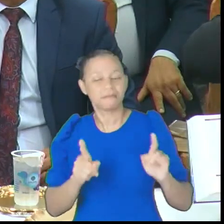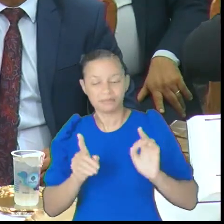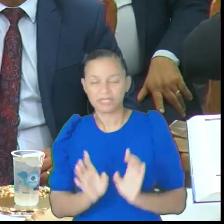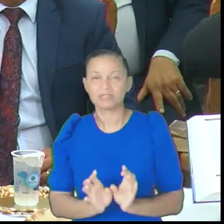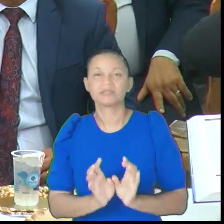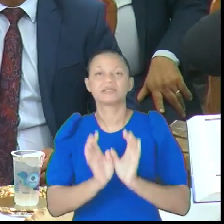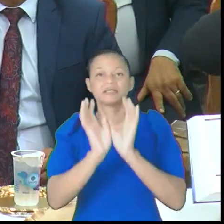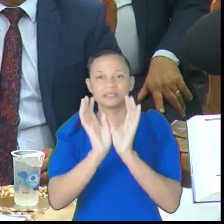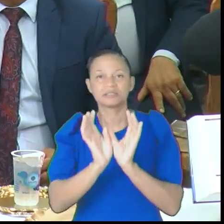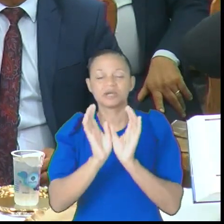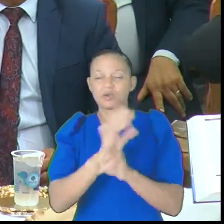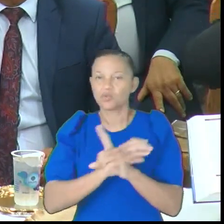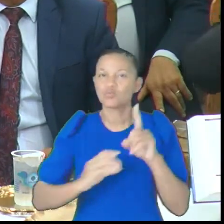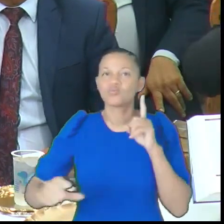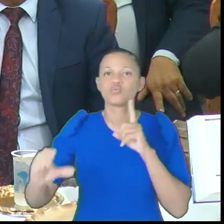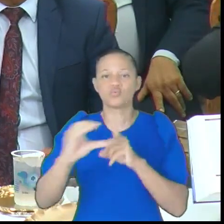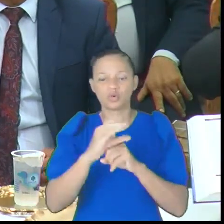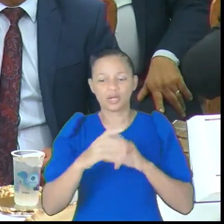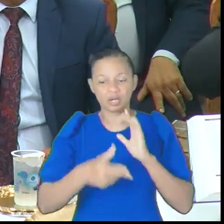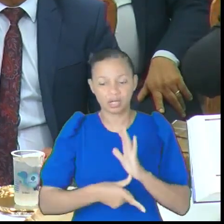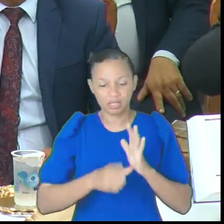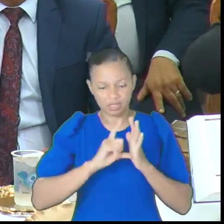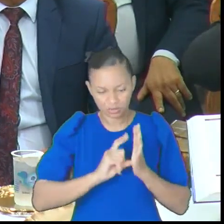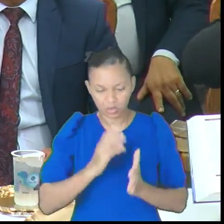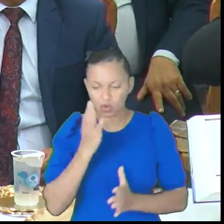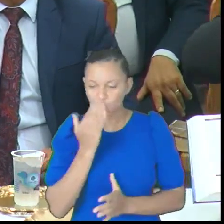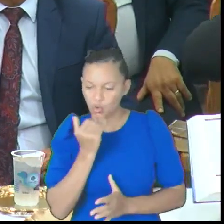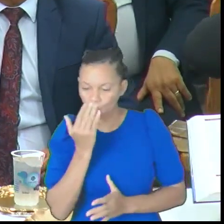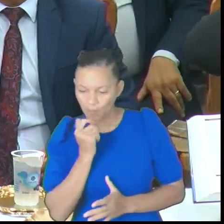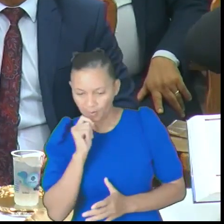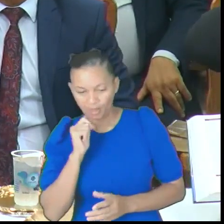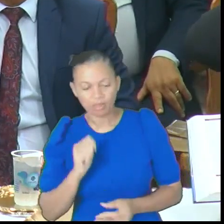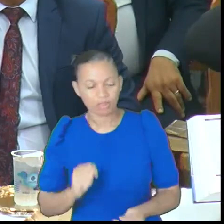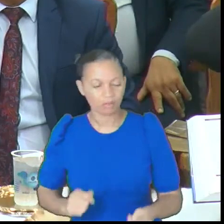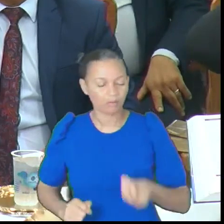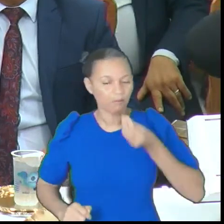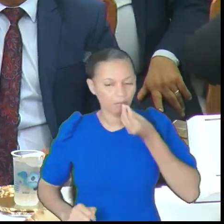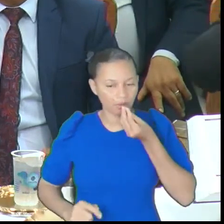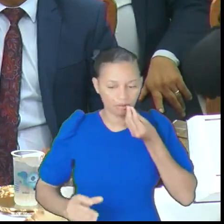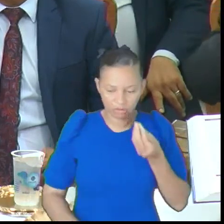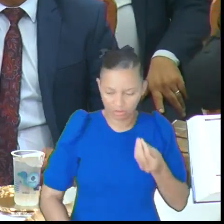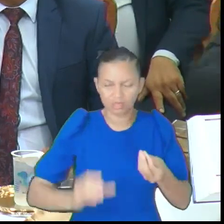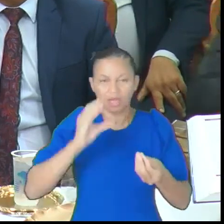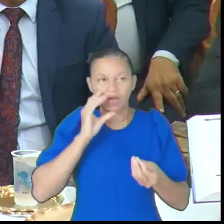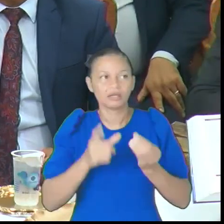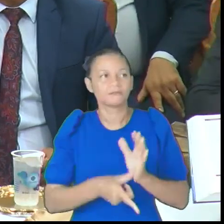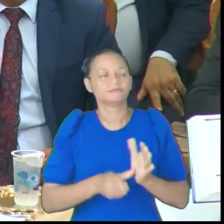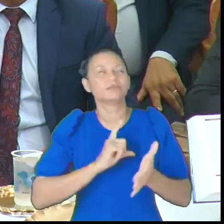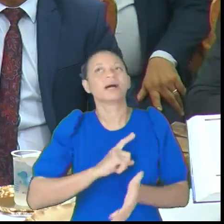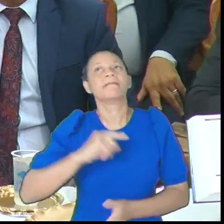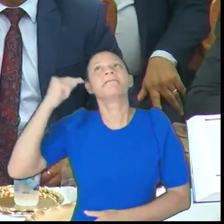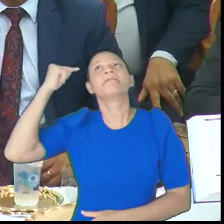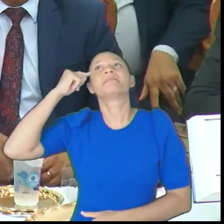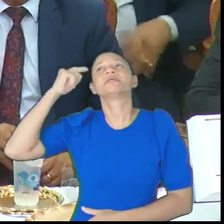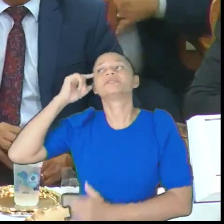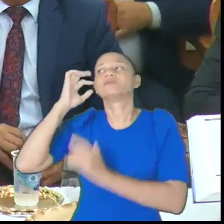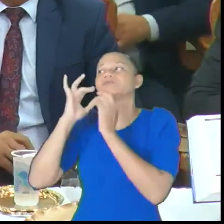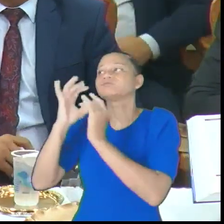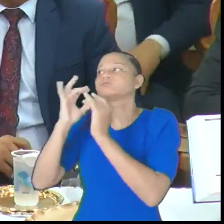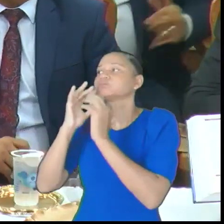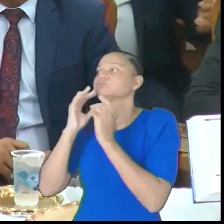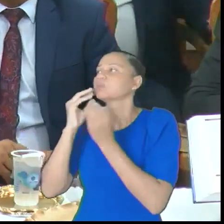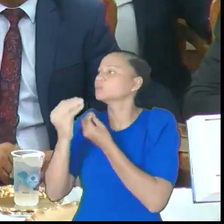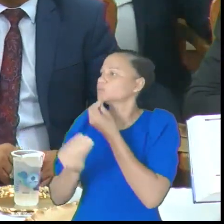Ceia é um dos cultos que, antes de comer do pão e tomar do cálice, nós precisamos trazermos a reflexão